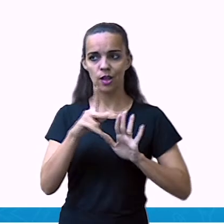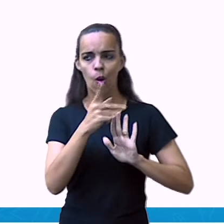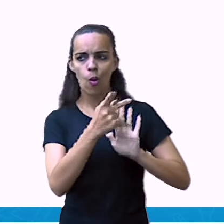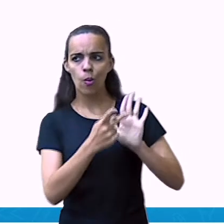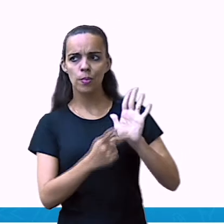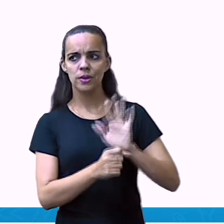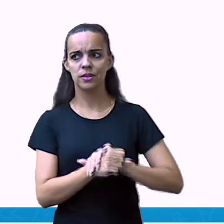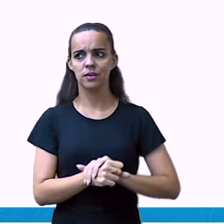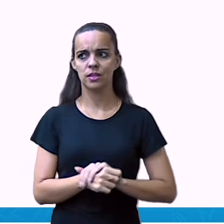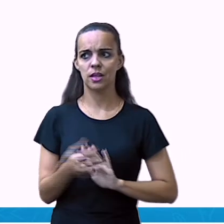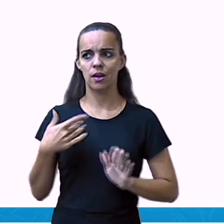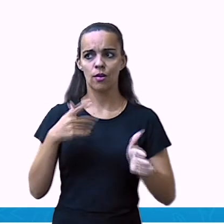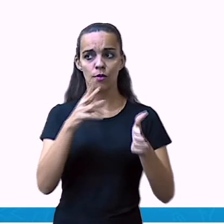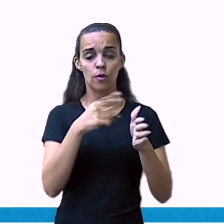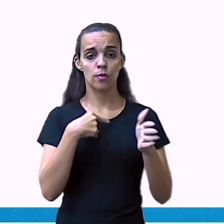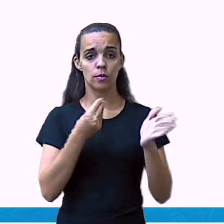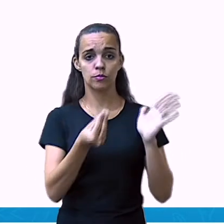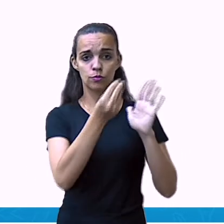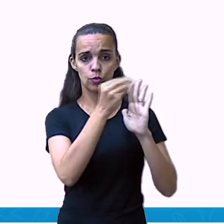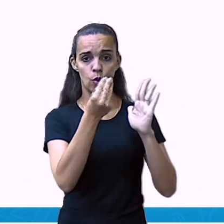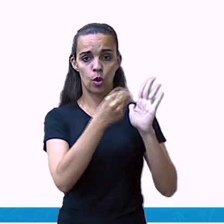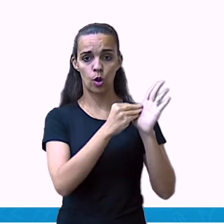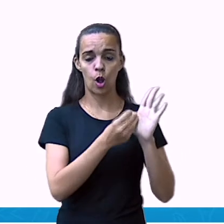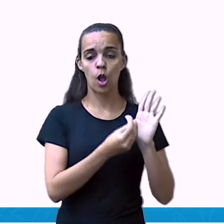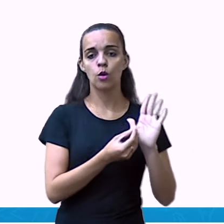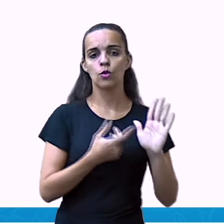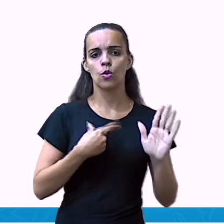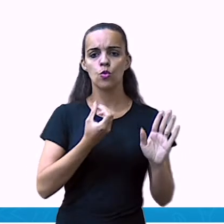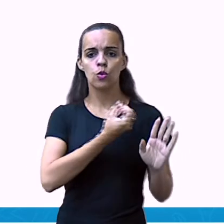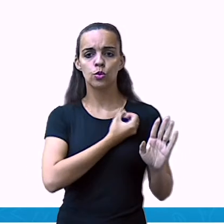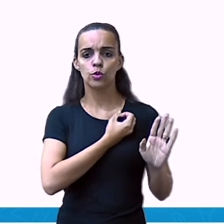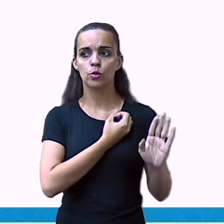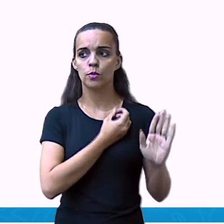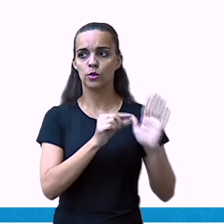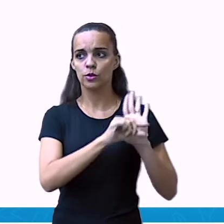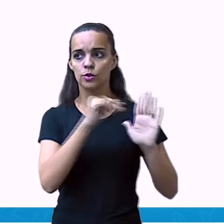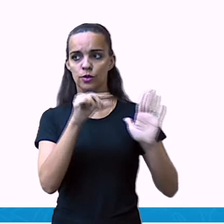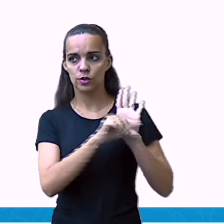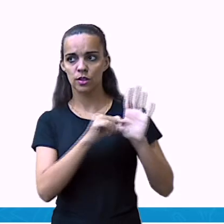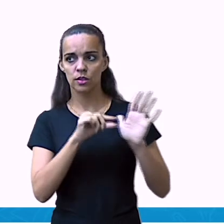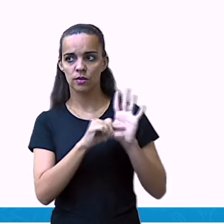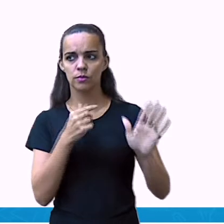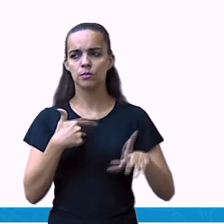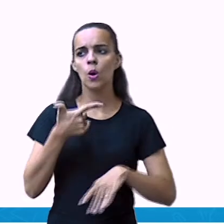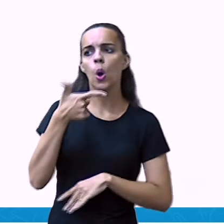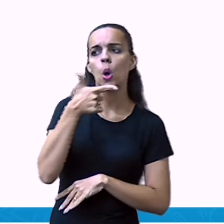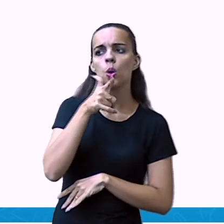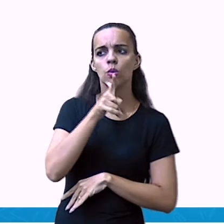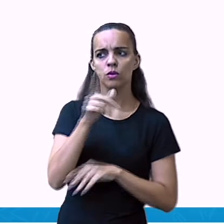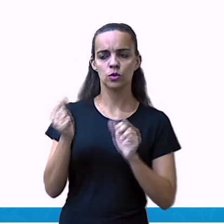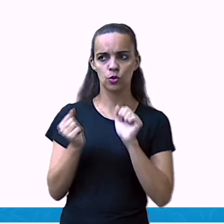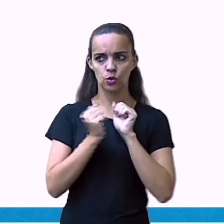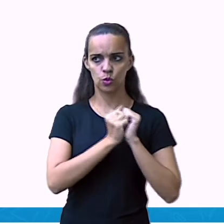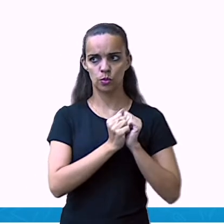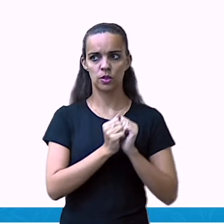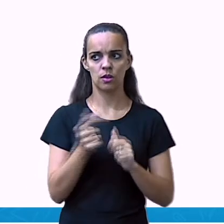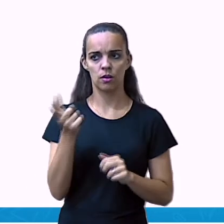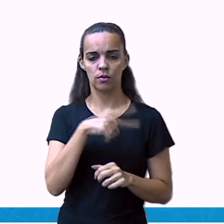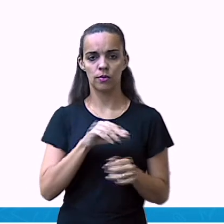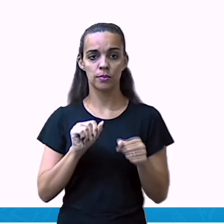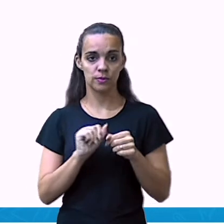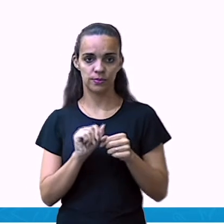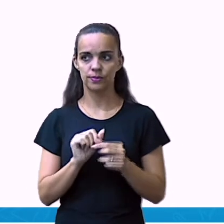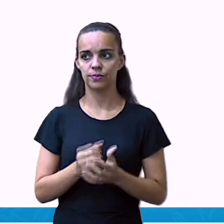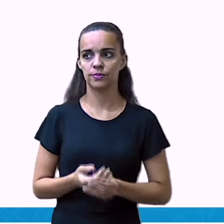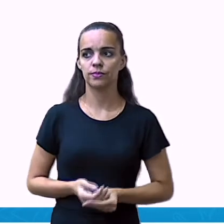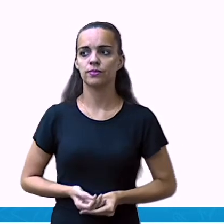poema. Vamos enumerar os versos? Você aí de casa consegue junto comigo? Então vamos